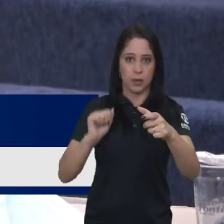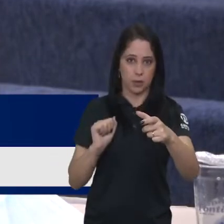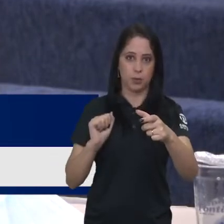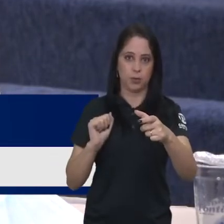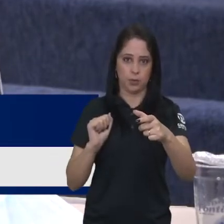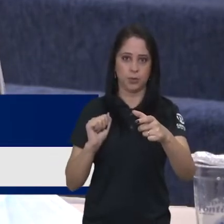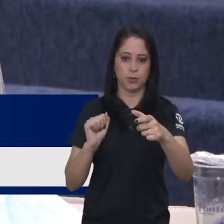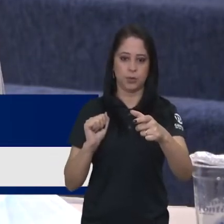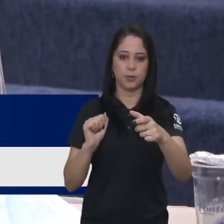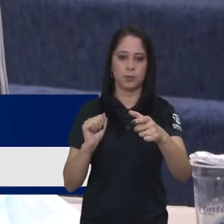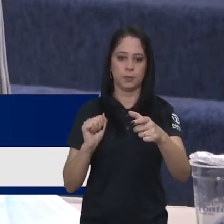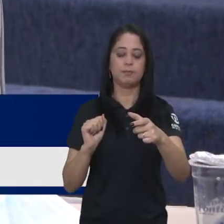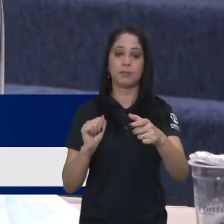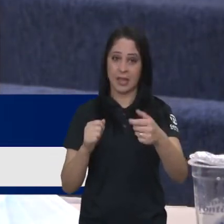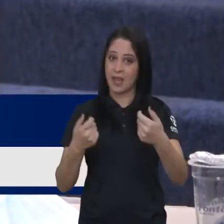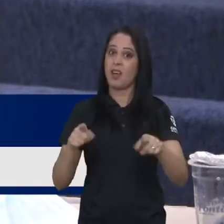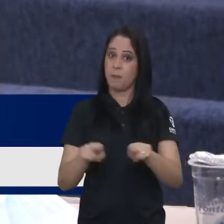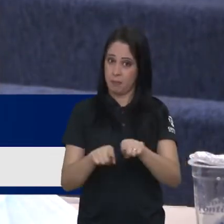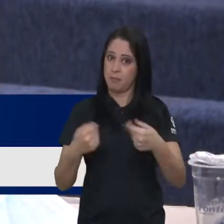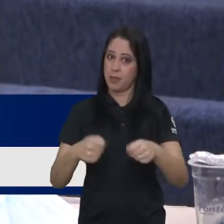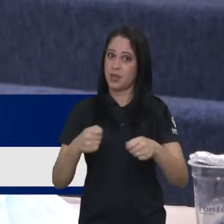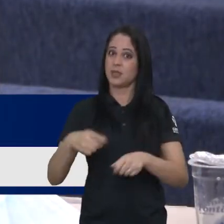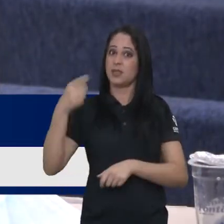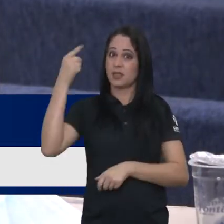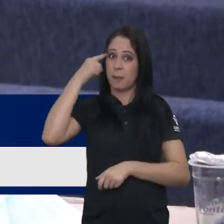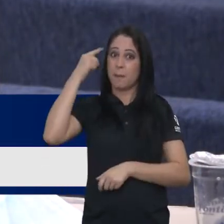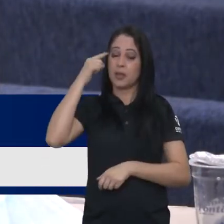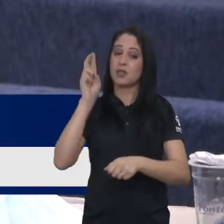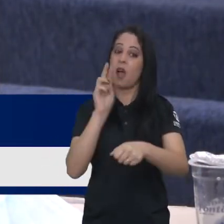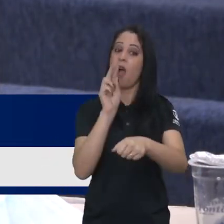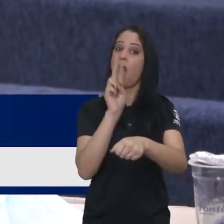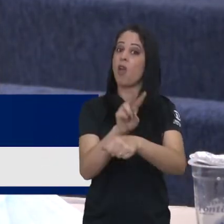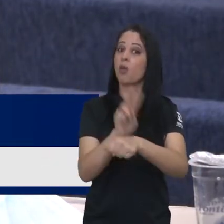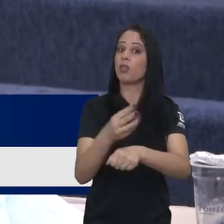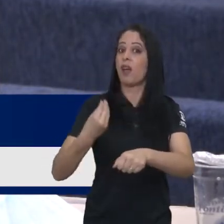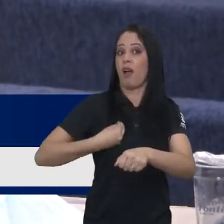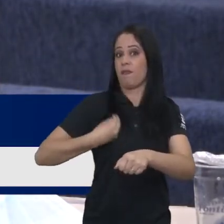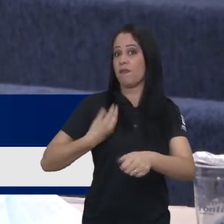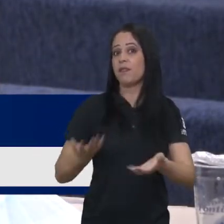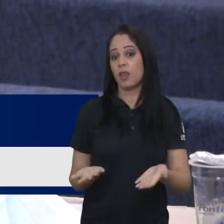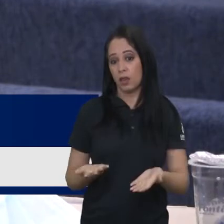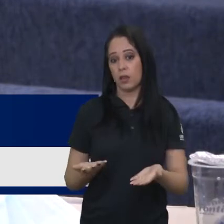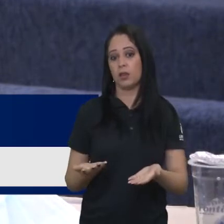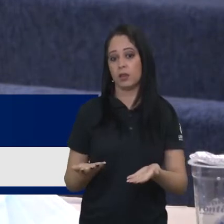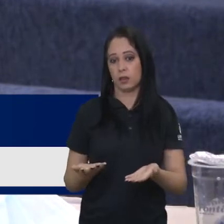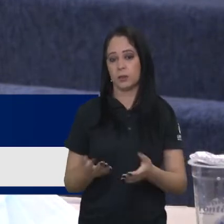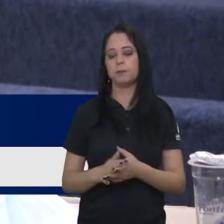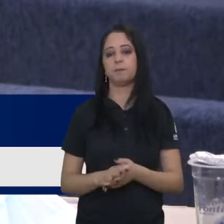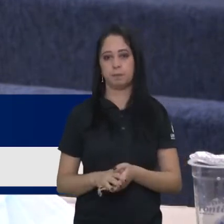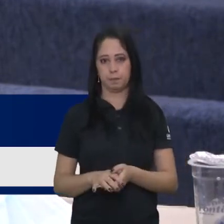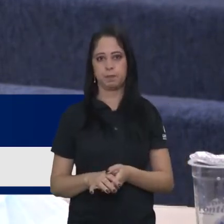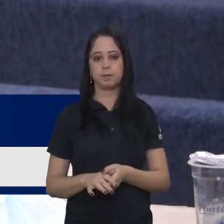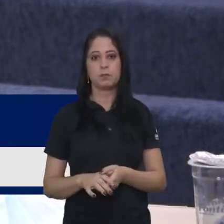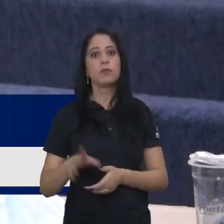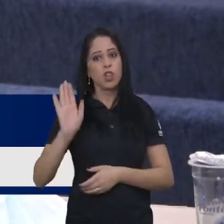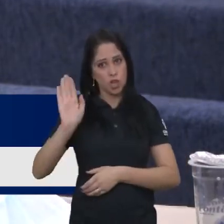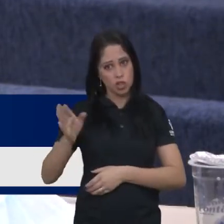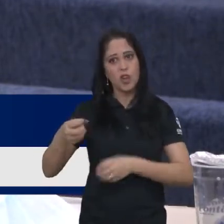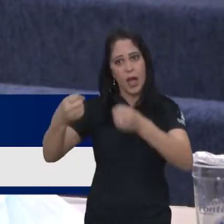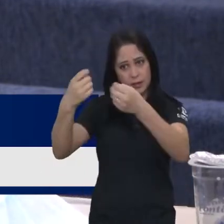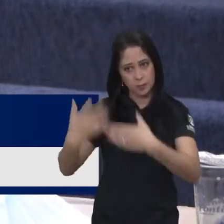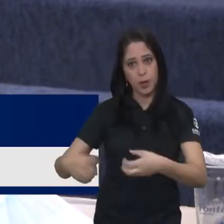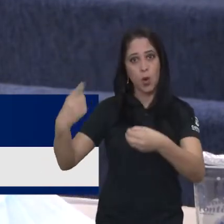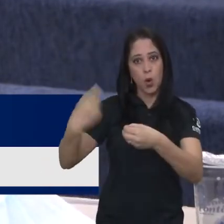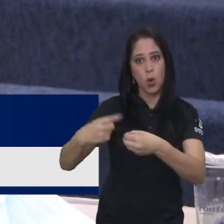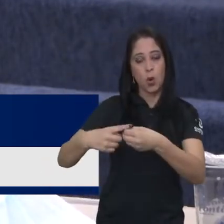extremo, porque a gente tem que também pensar em preservar a vida das pessoas. O senhor diz muito bem do caso de Petrópolis, eu